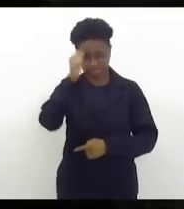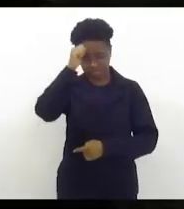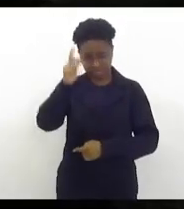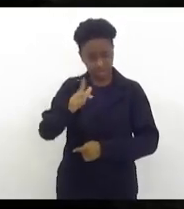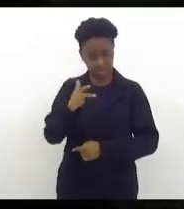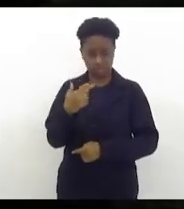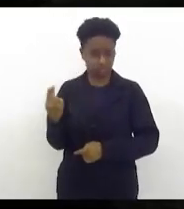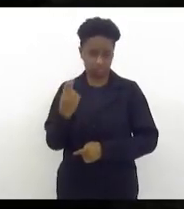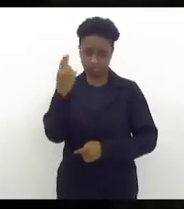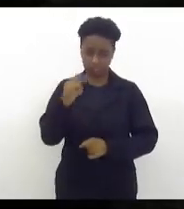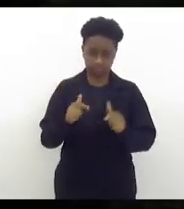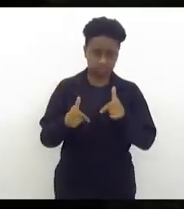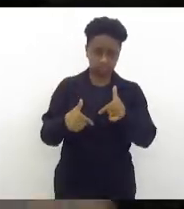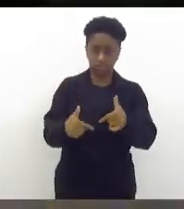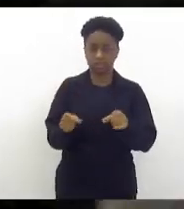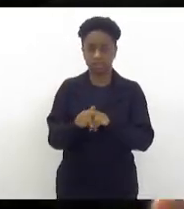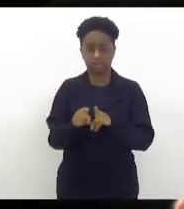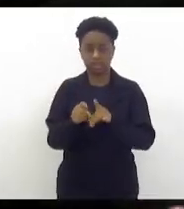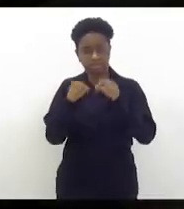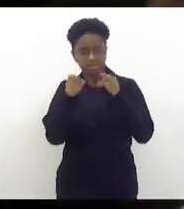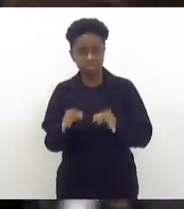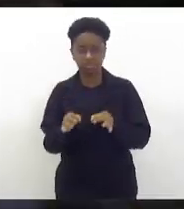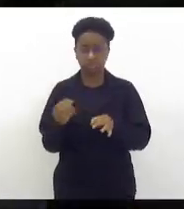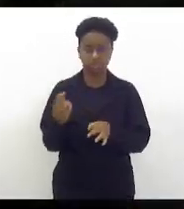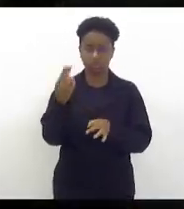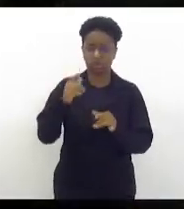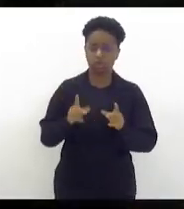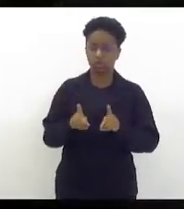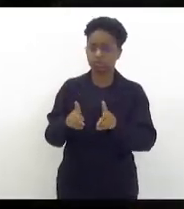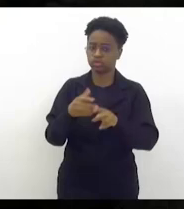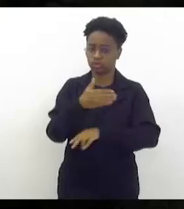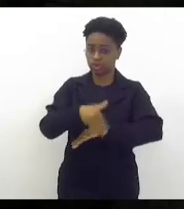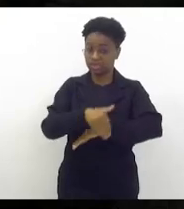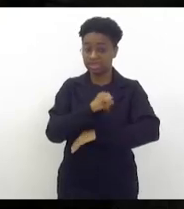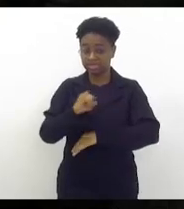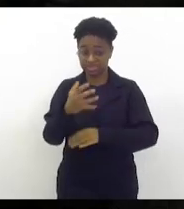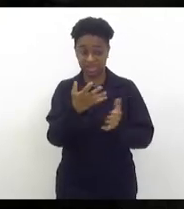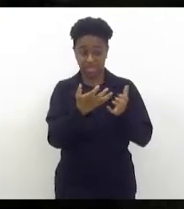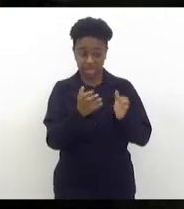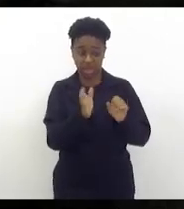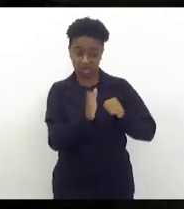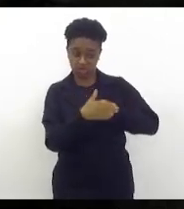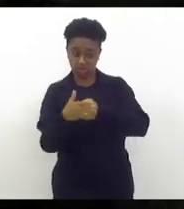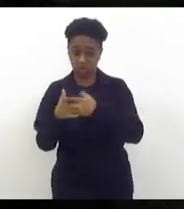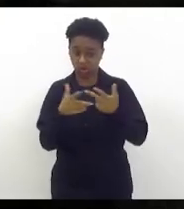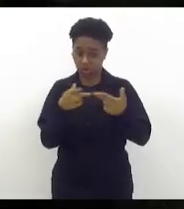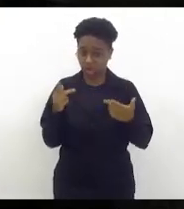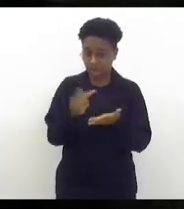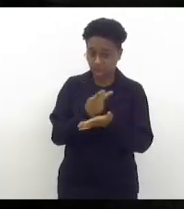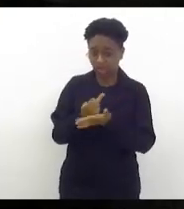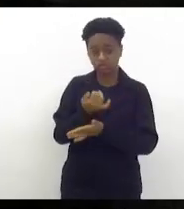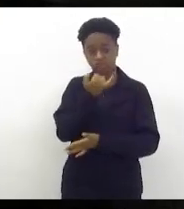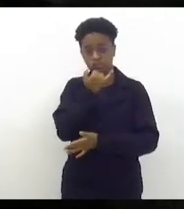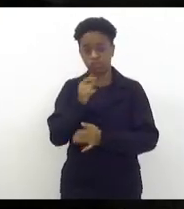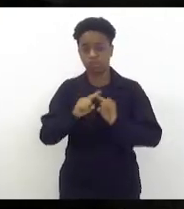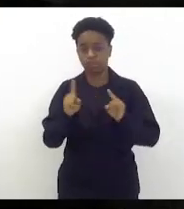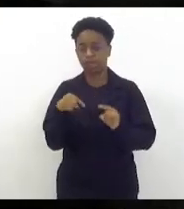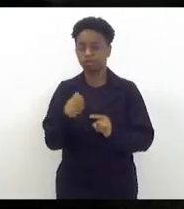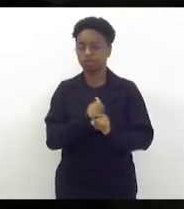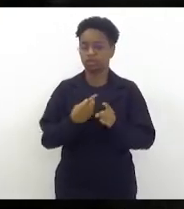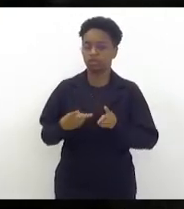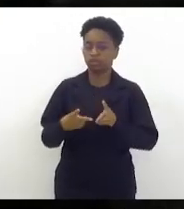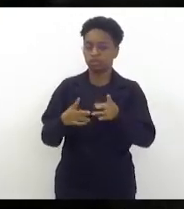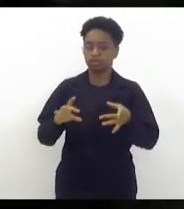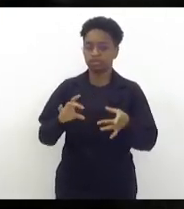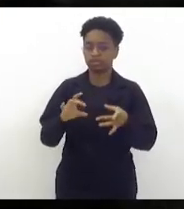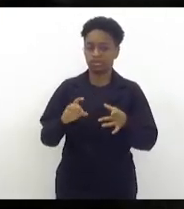competência, dignidade, decência moral para permanecer nas ruas. Então, se Vossa Excelência quer acobertar o que está errado, me perdoe, mas a gente não vai ser pautado por